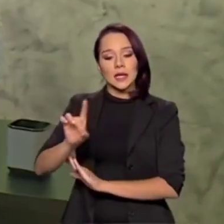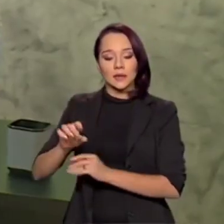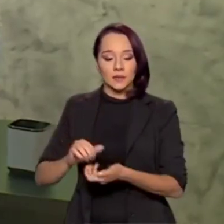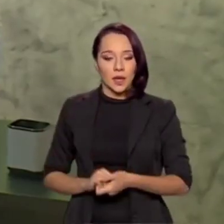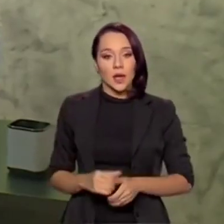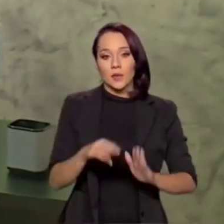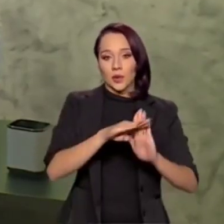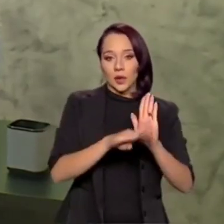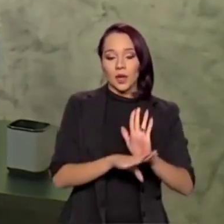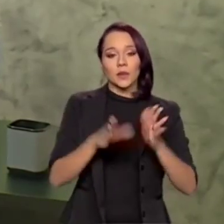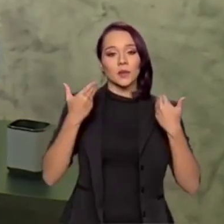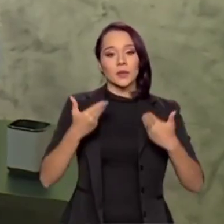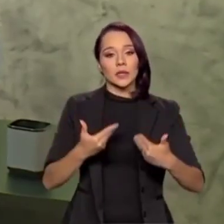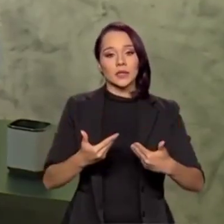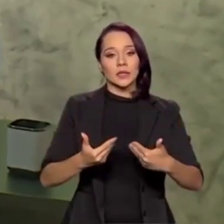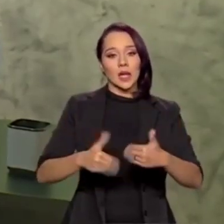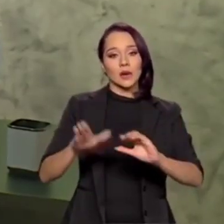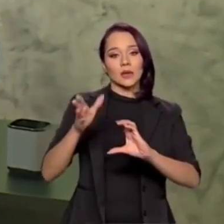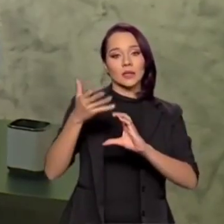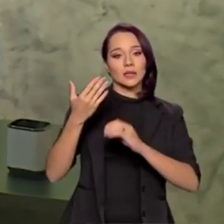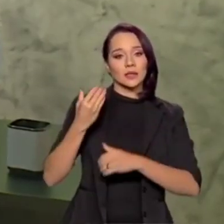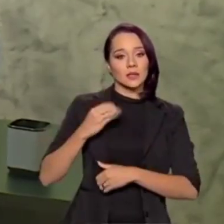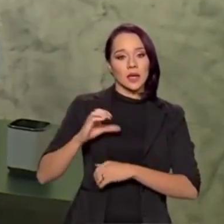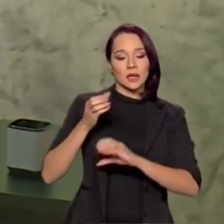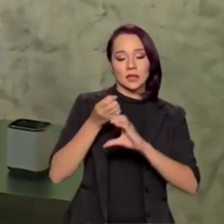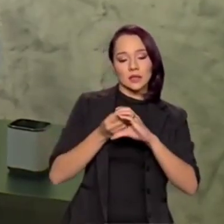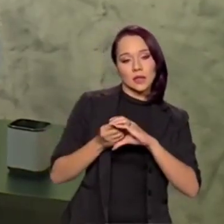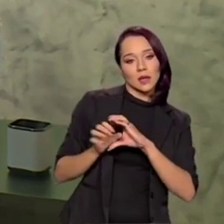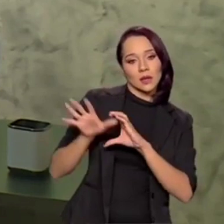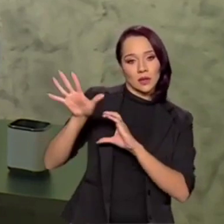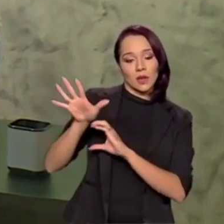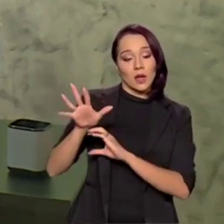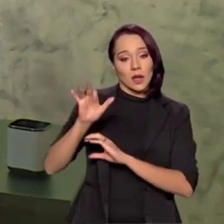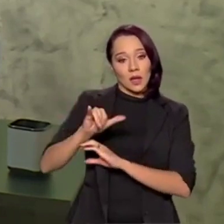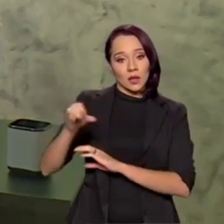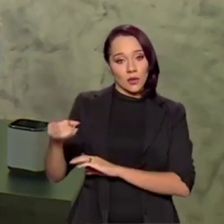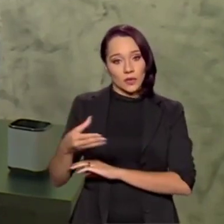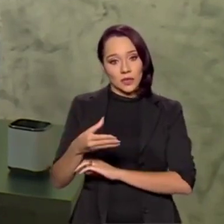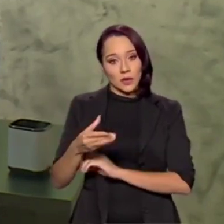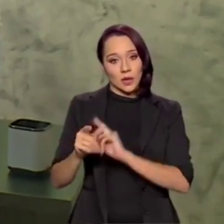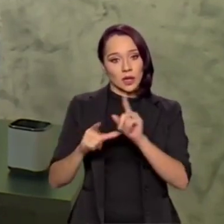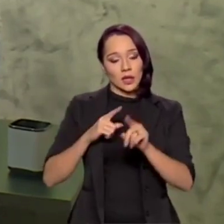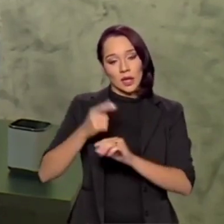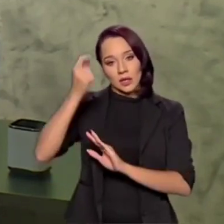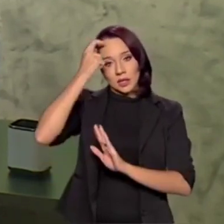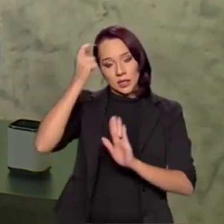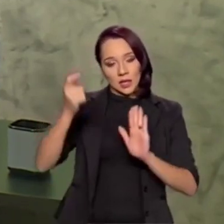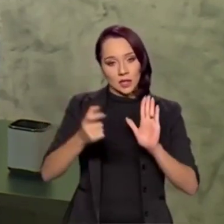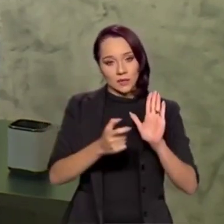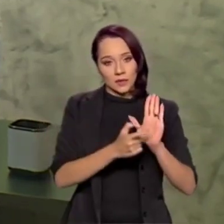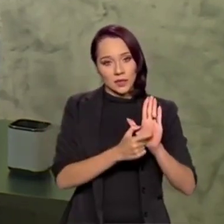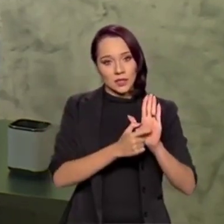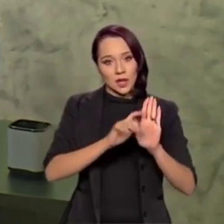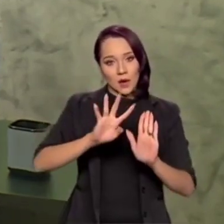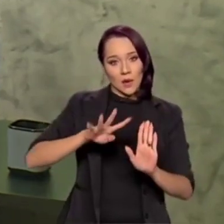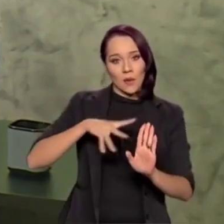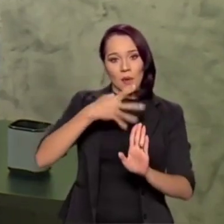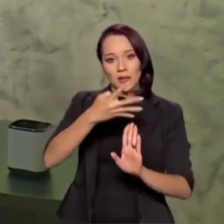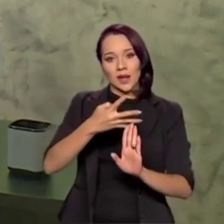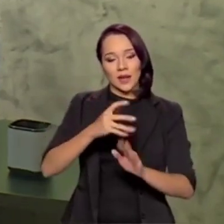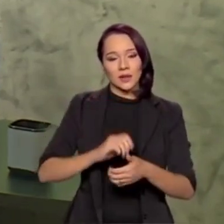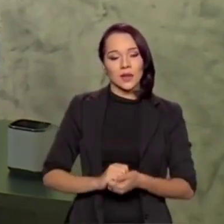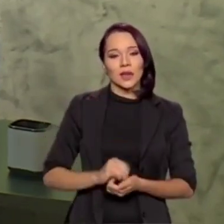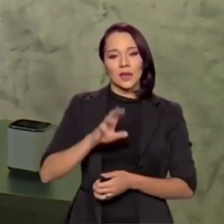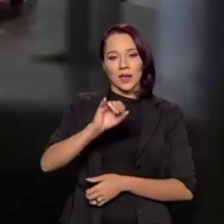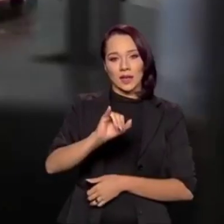do Ministério da Ciência, Tecnologia e Inovações que traz o Inteligência Artificial ao Quadrado, que o nome do